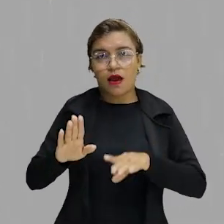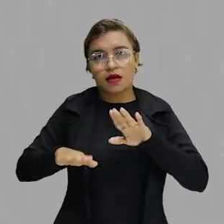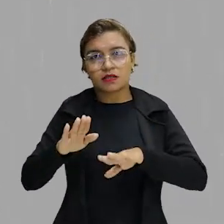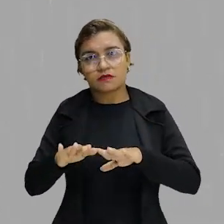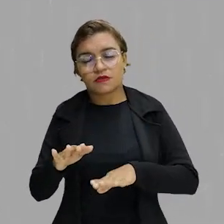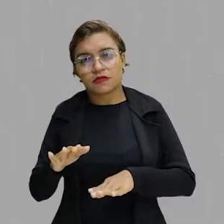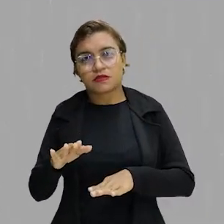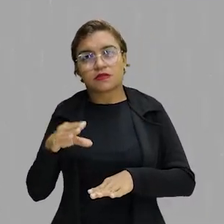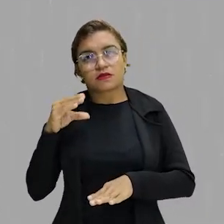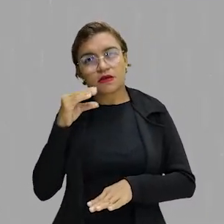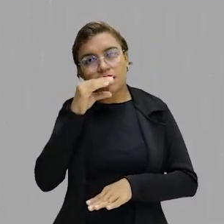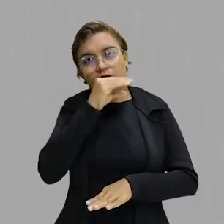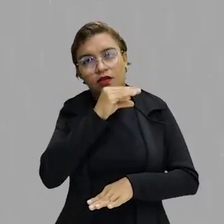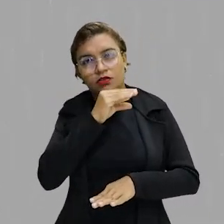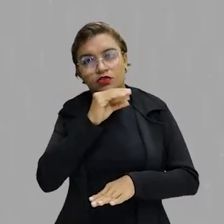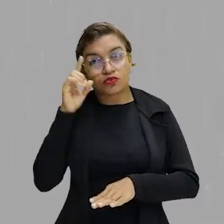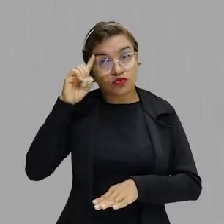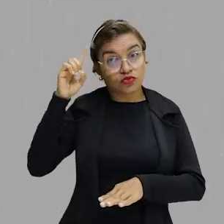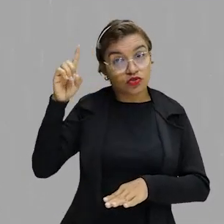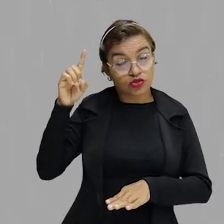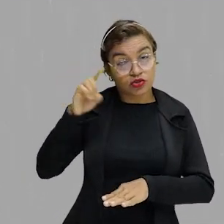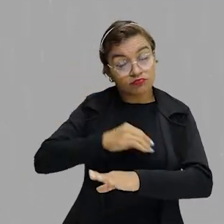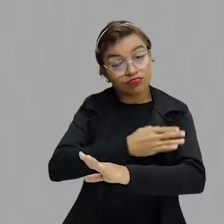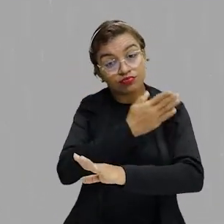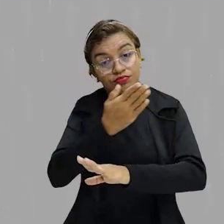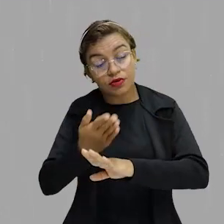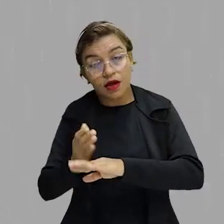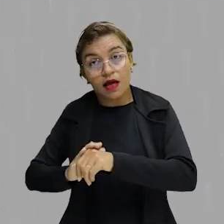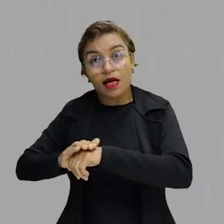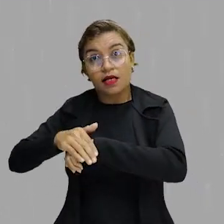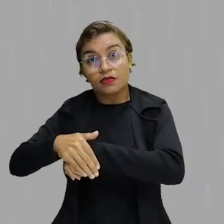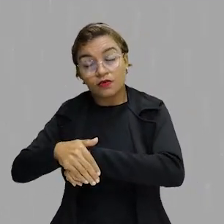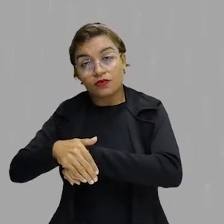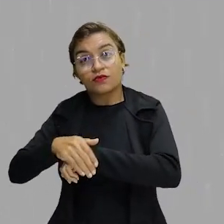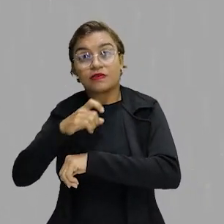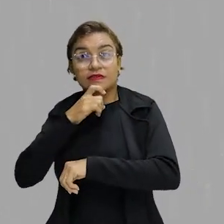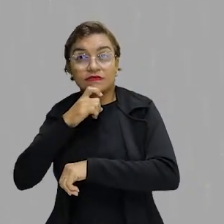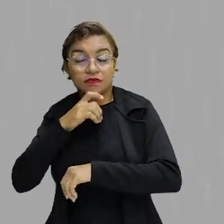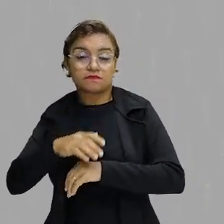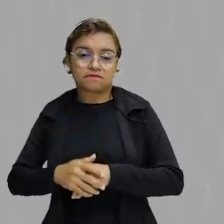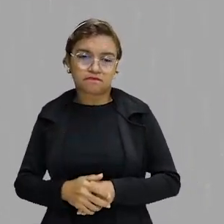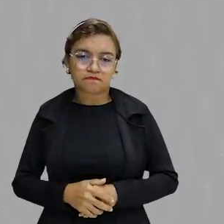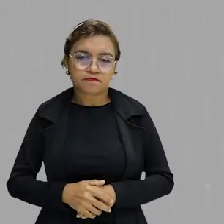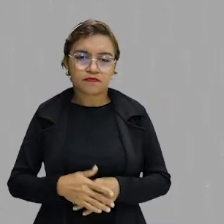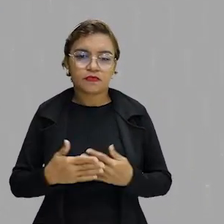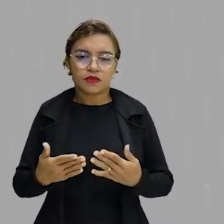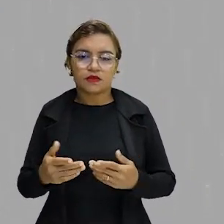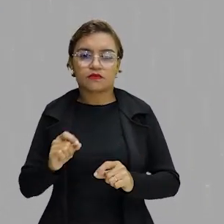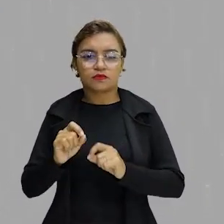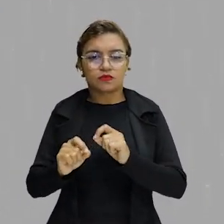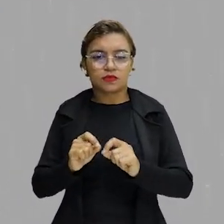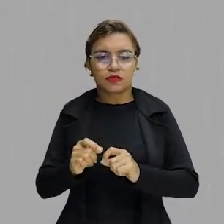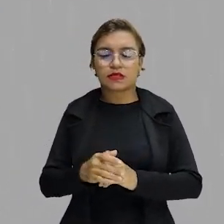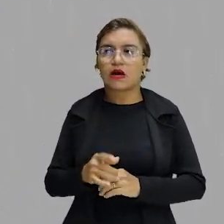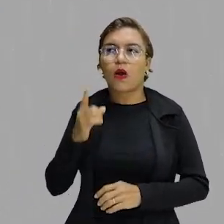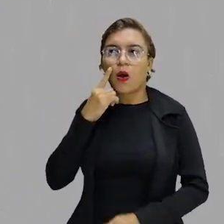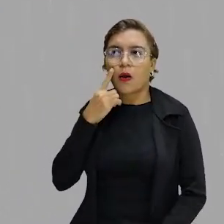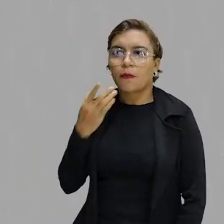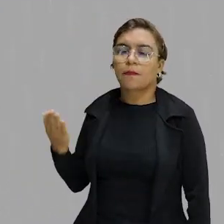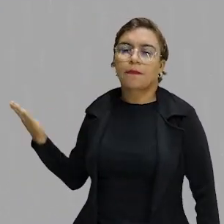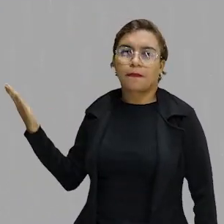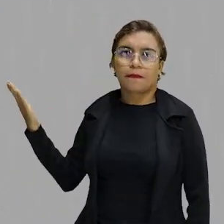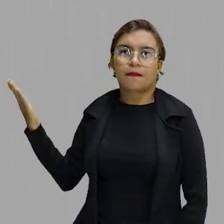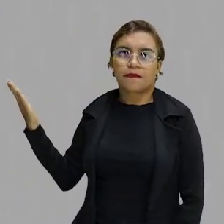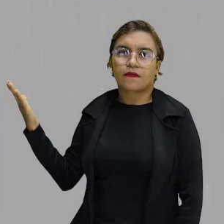durante o dia, mais frio durante a noite. As rochas elas vão quebrando pouco a pouco. E aqui, por exemplo, a gente tem um Inselberg, né?